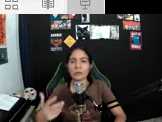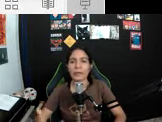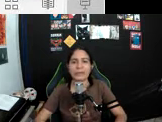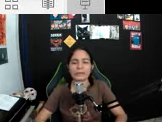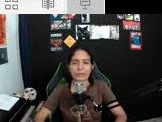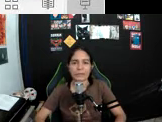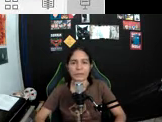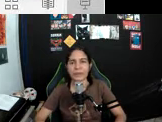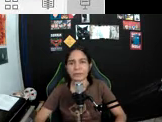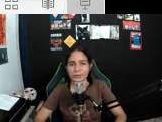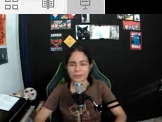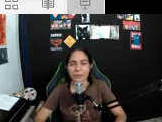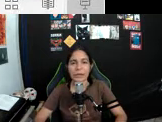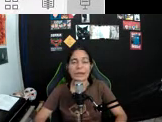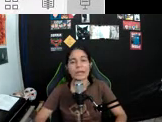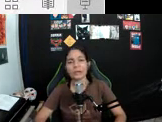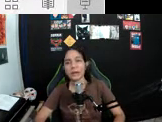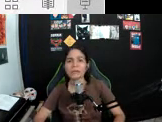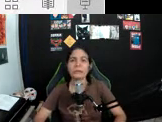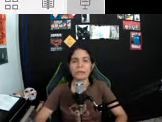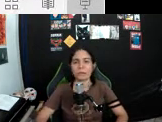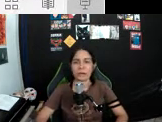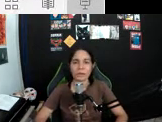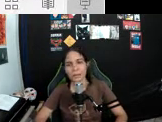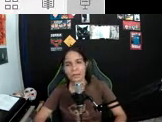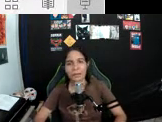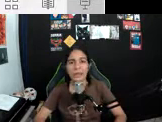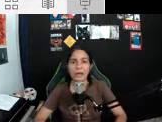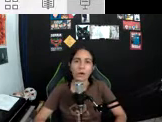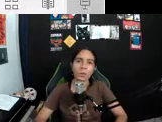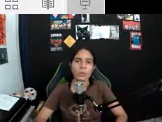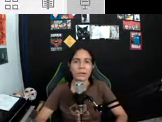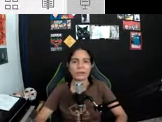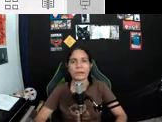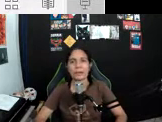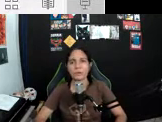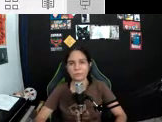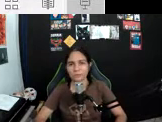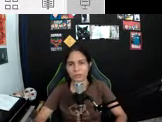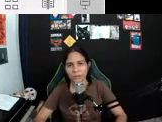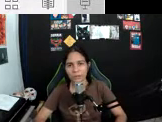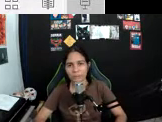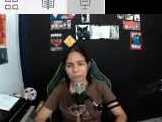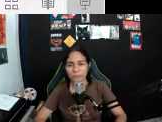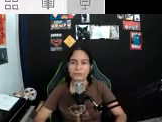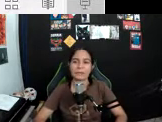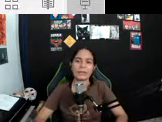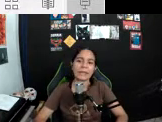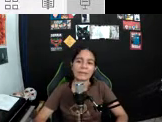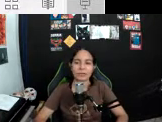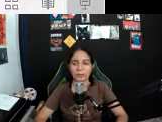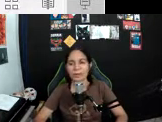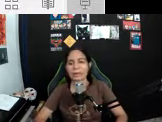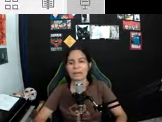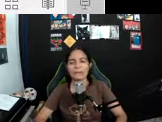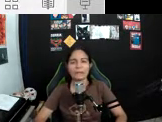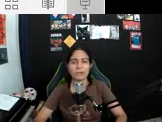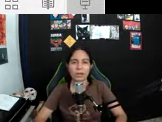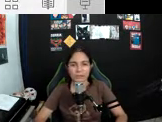sair na sua rede social dizendo hidroxicloroquina é a cura da Covid. Você tem